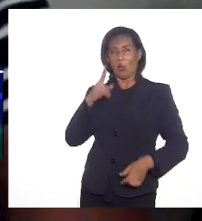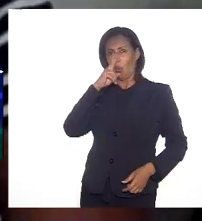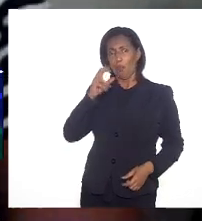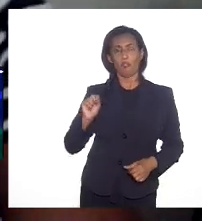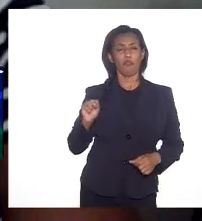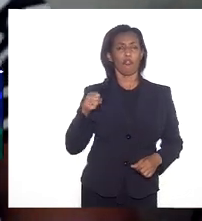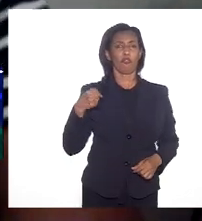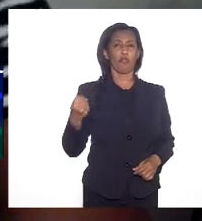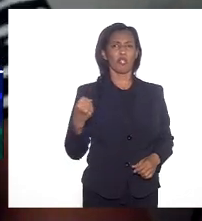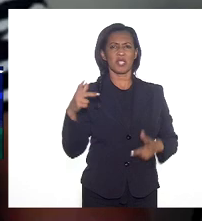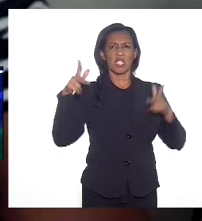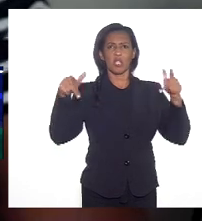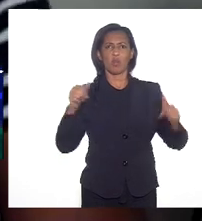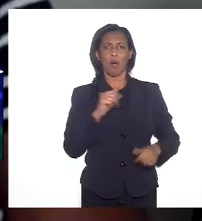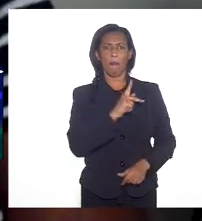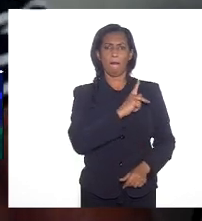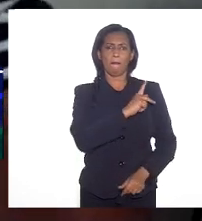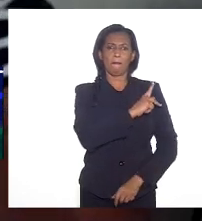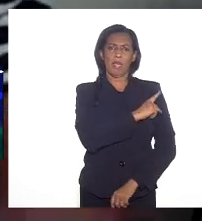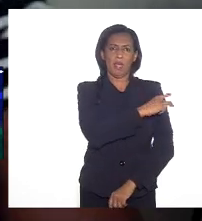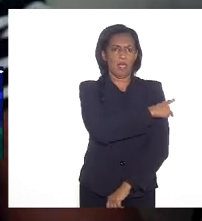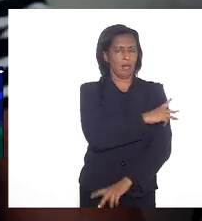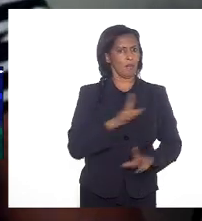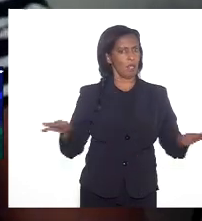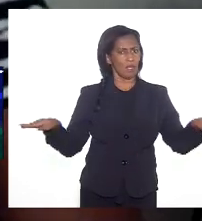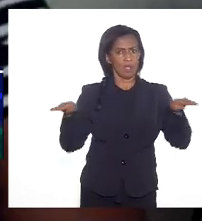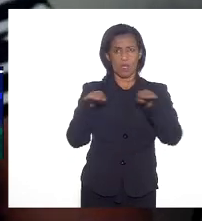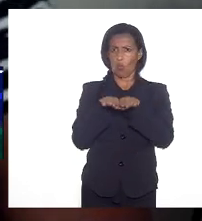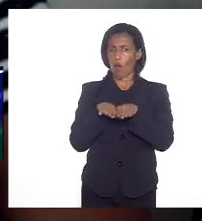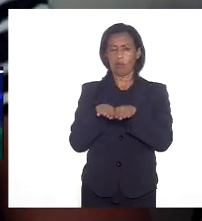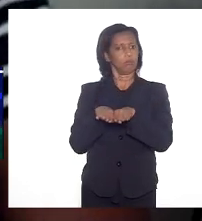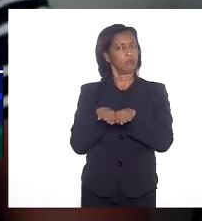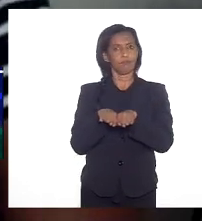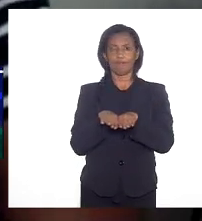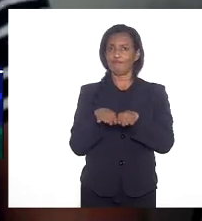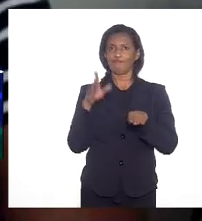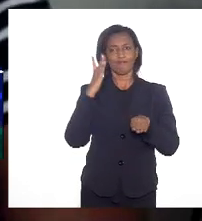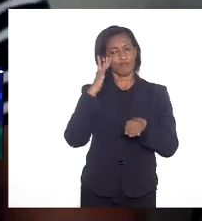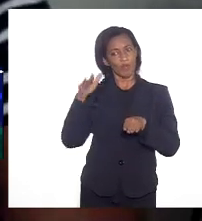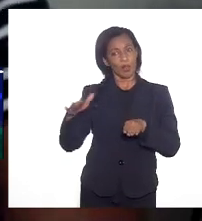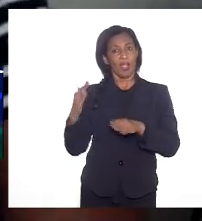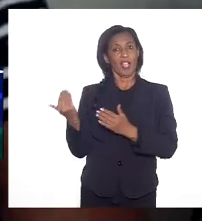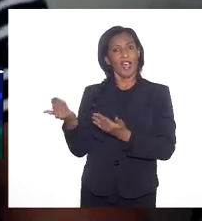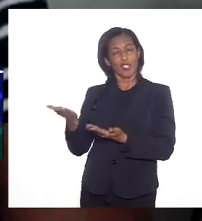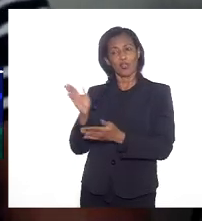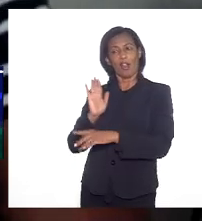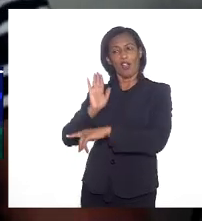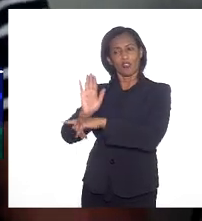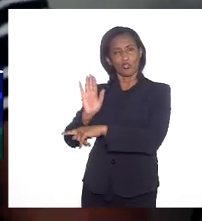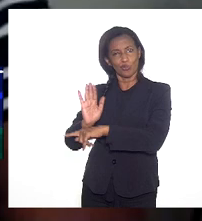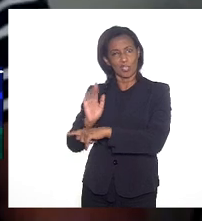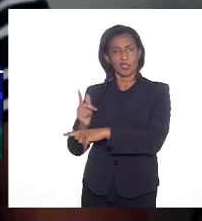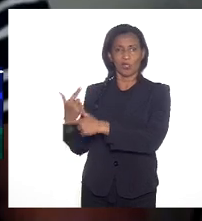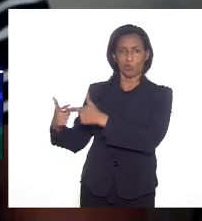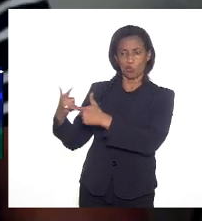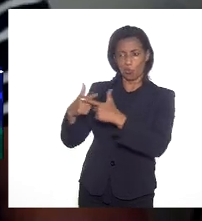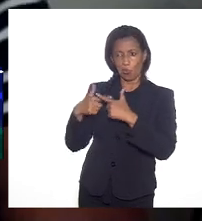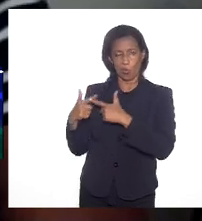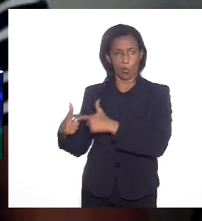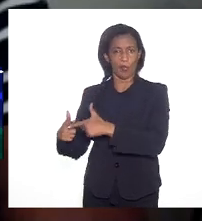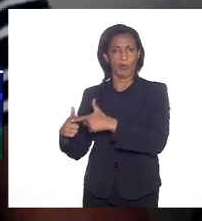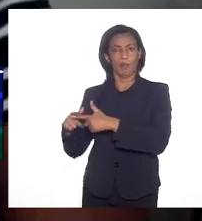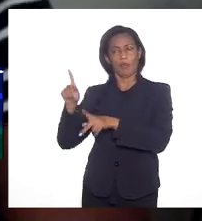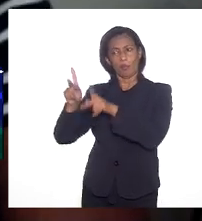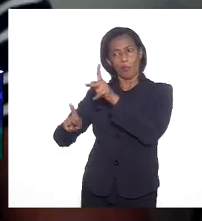polícia militar, isso eu não concordo, acho que a guarda municipal tem que atuar na mediação de conflitos, atendendo a demanda da